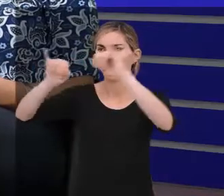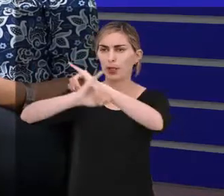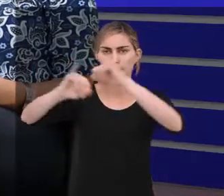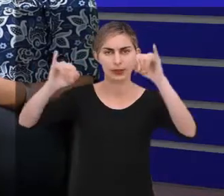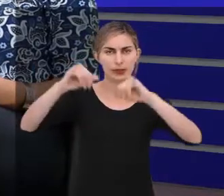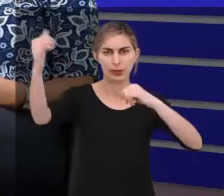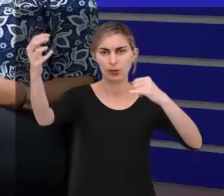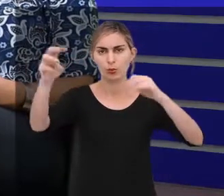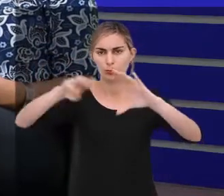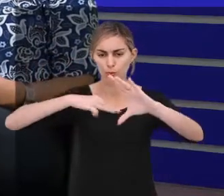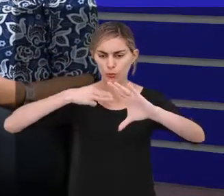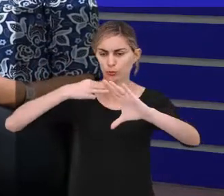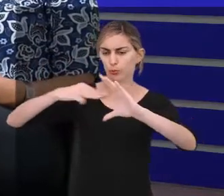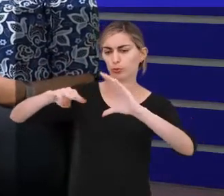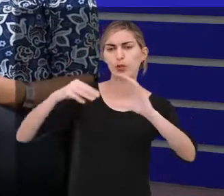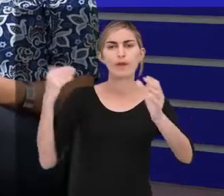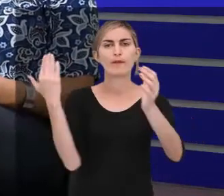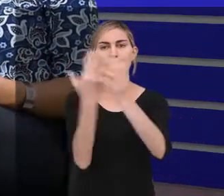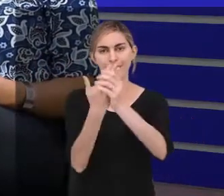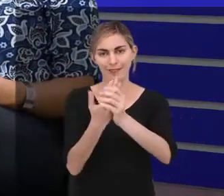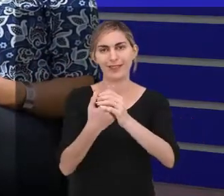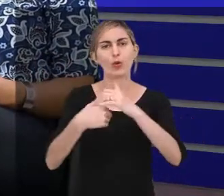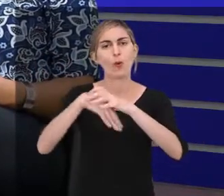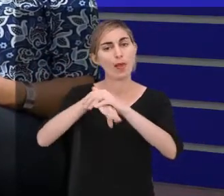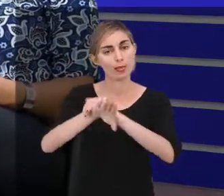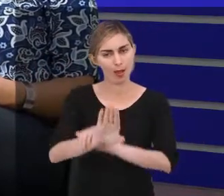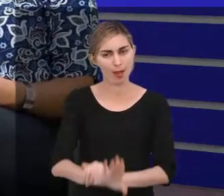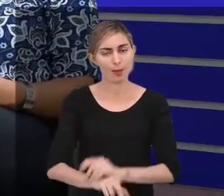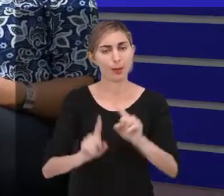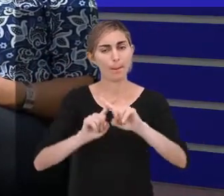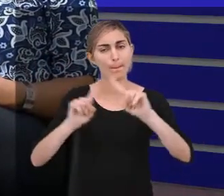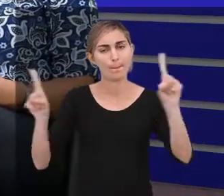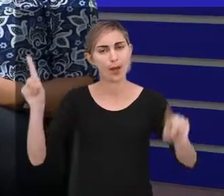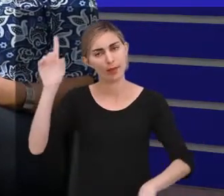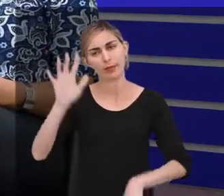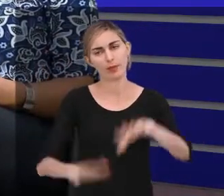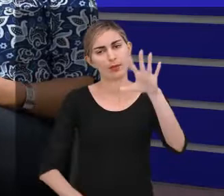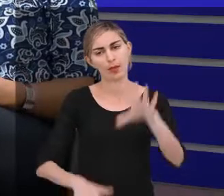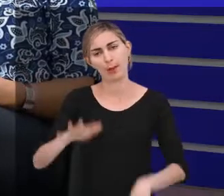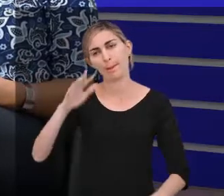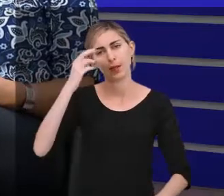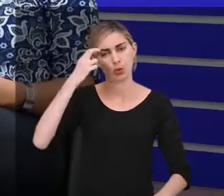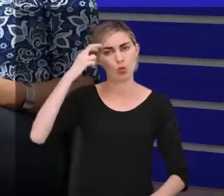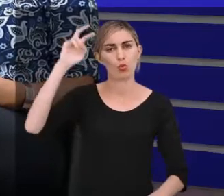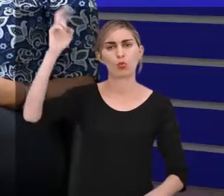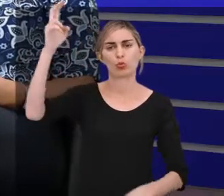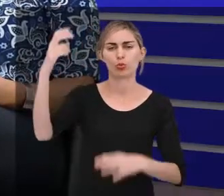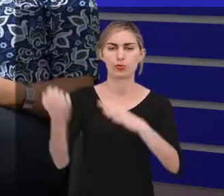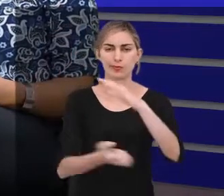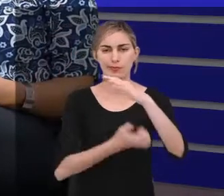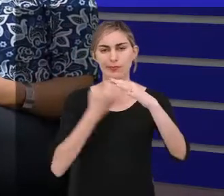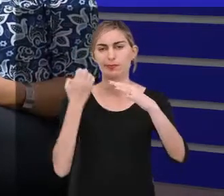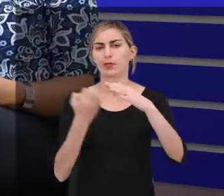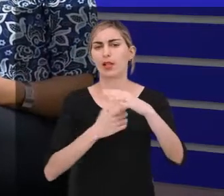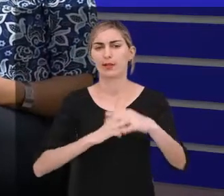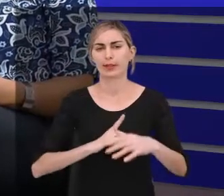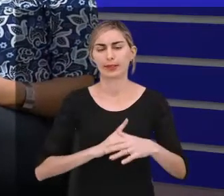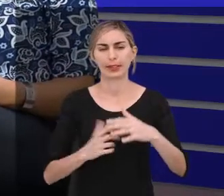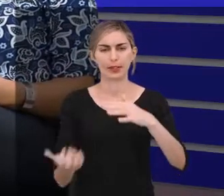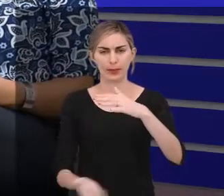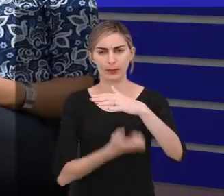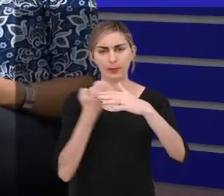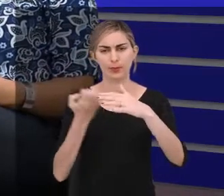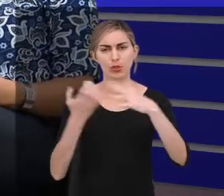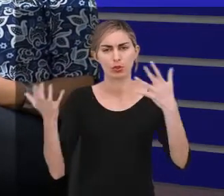receber informações e o registro fica lá, né? Mas isso vai depender muito da cultura da empresa, né? Tem empresas hoje em